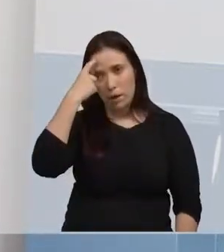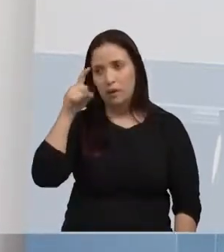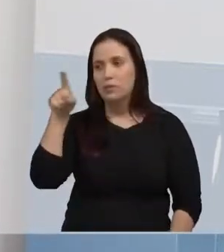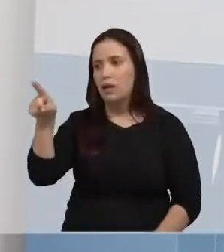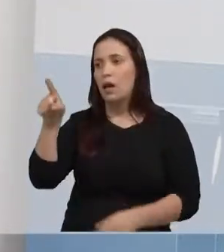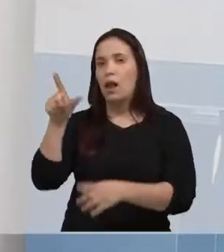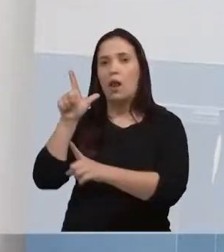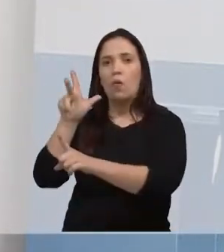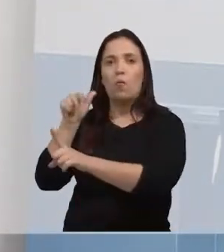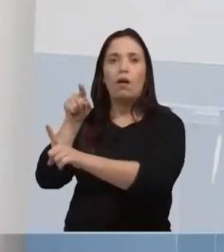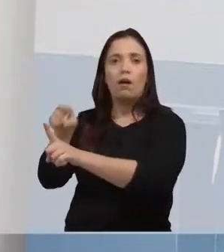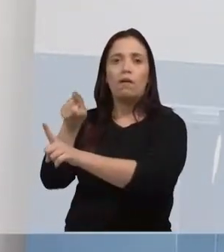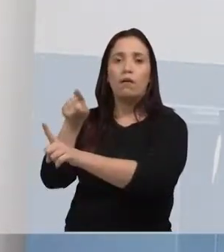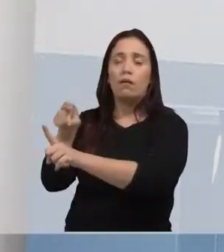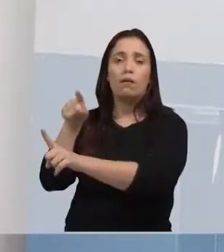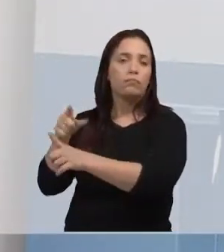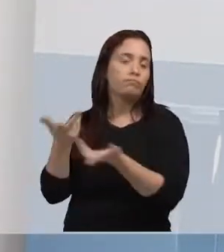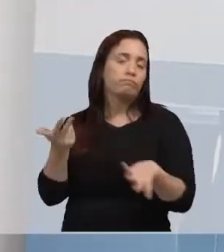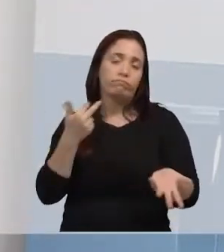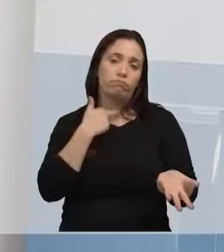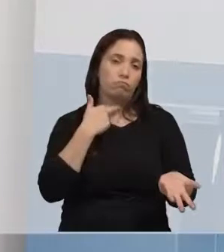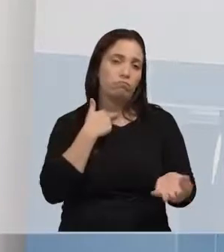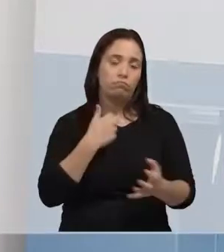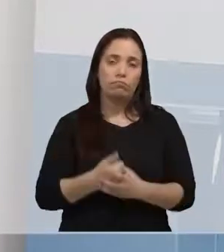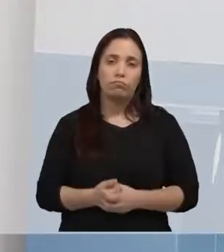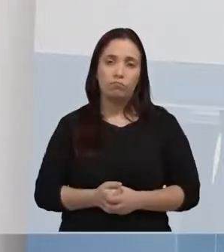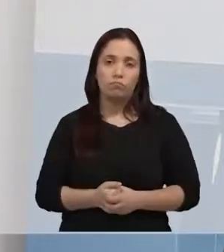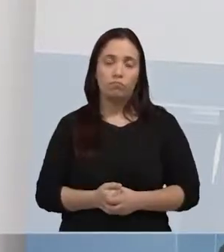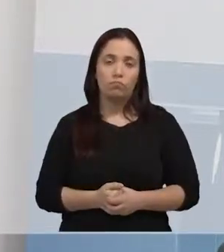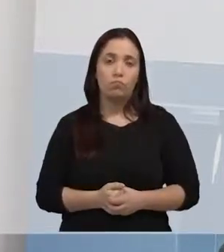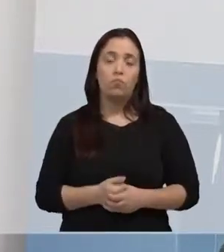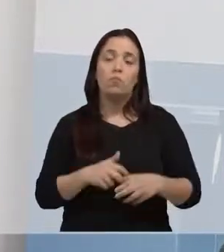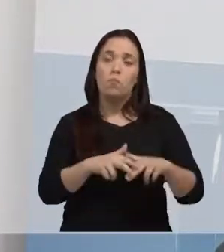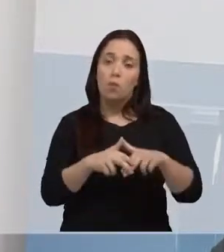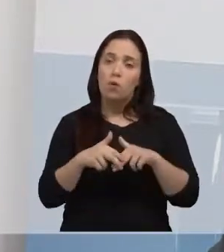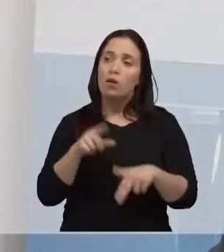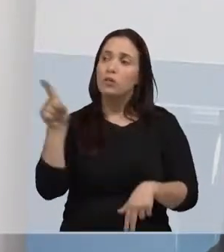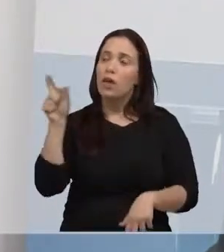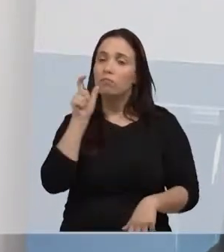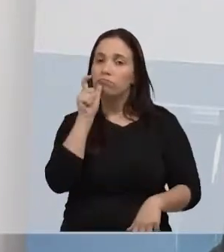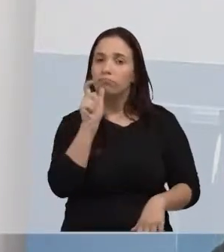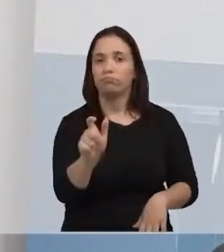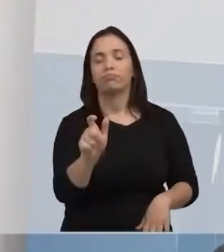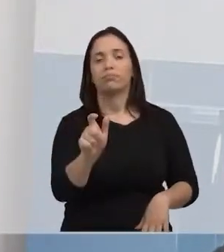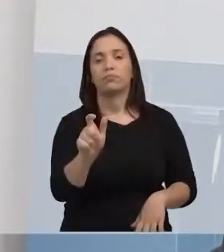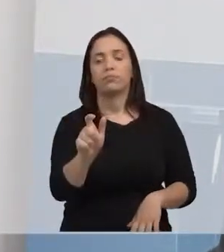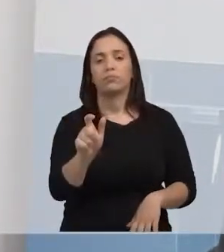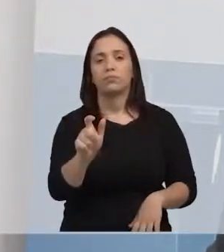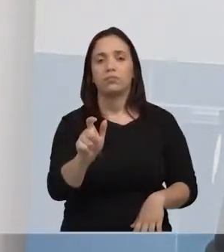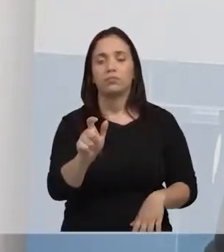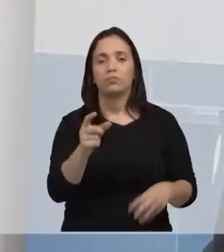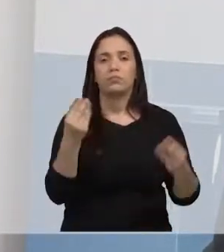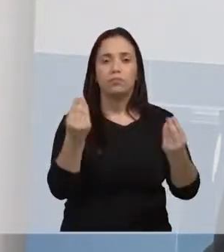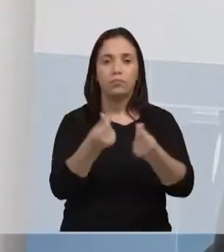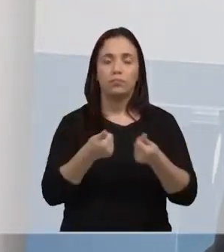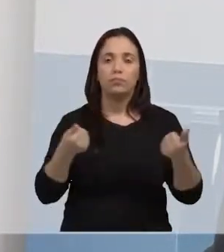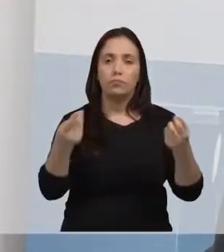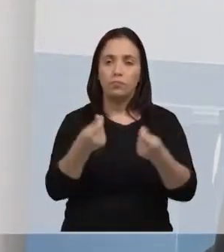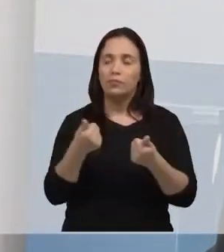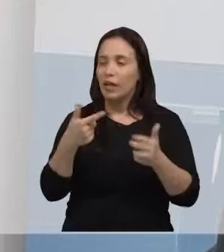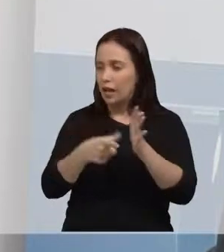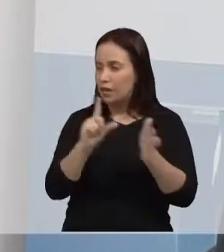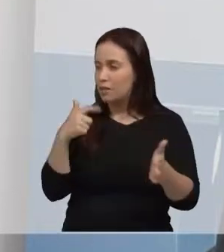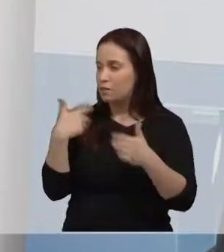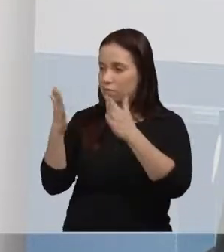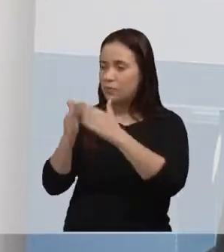suicida. É essa palavra que eu estava buscando, Luiz, quando eu pedi que você trouxesse a